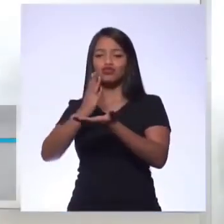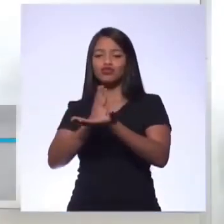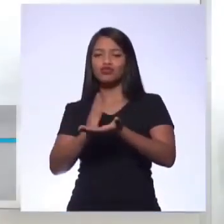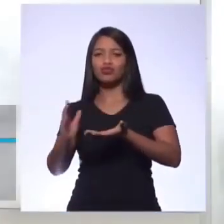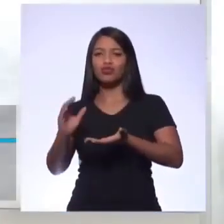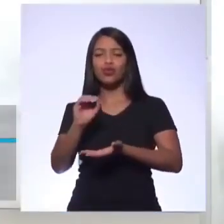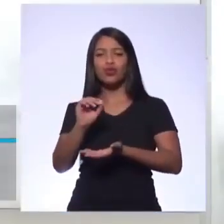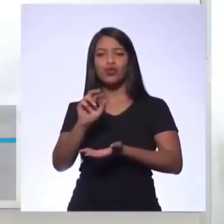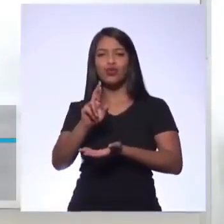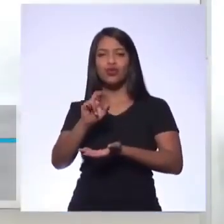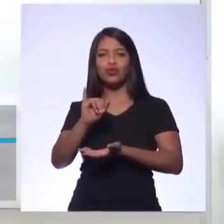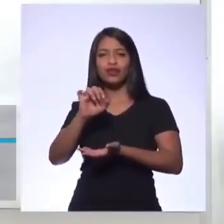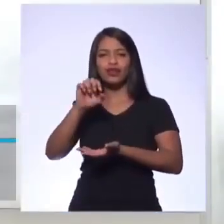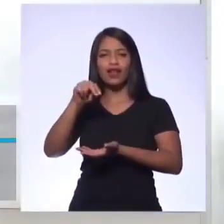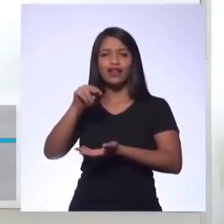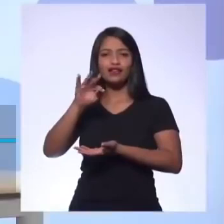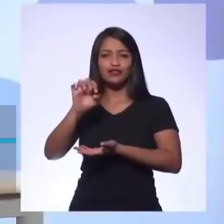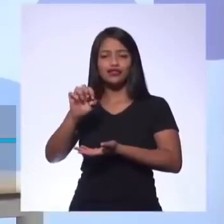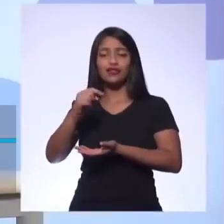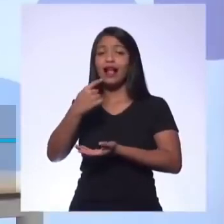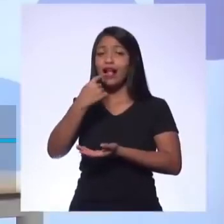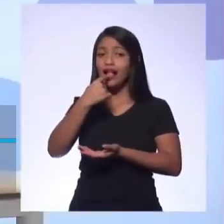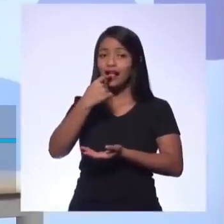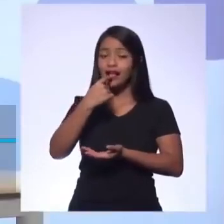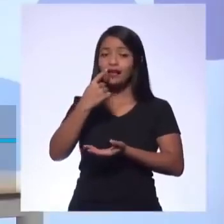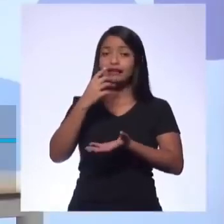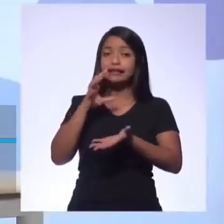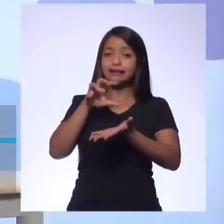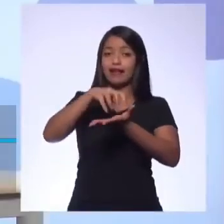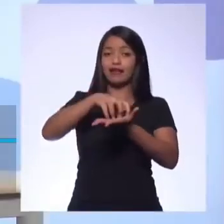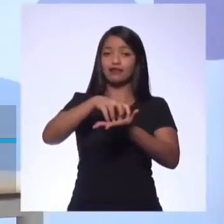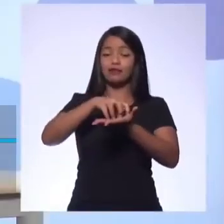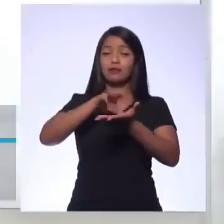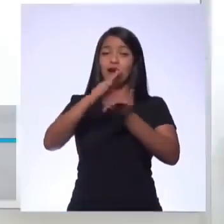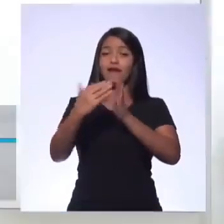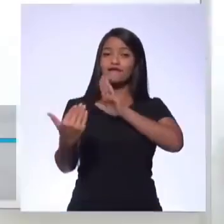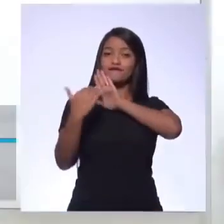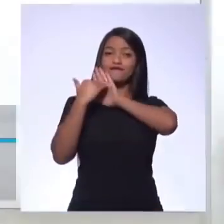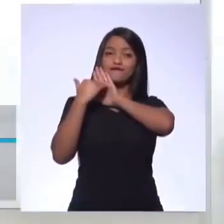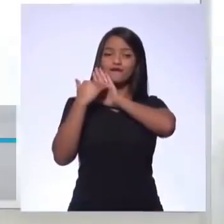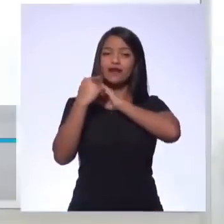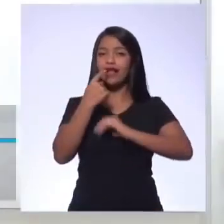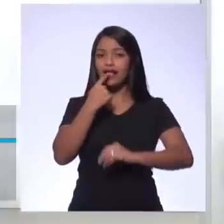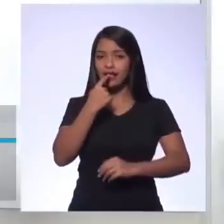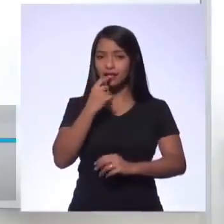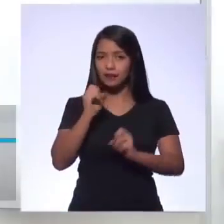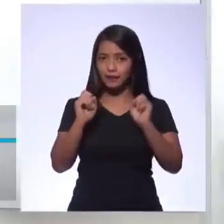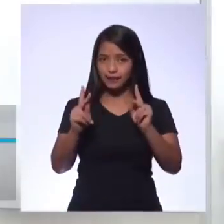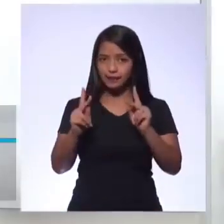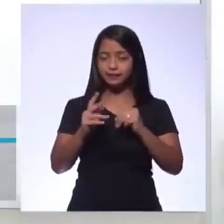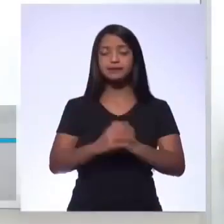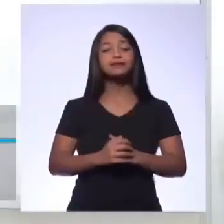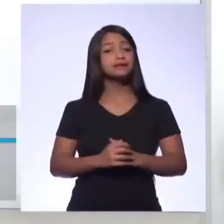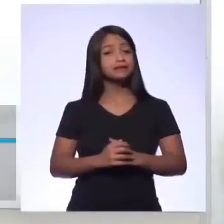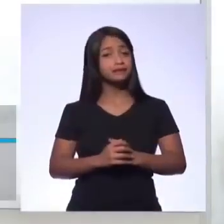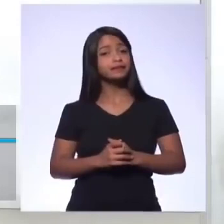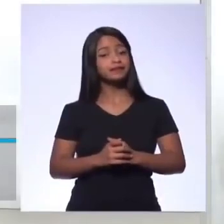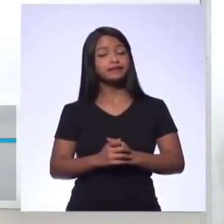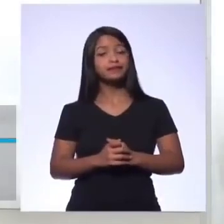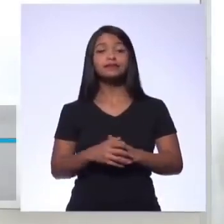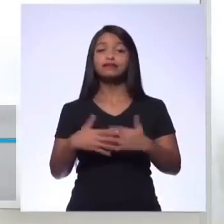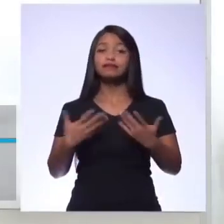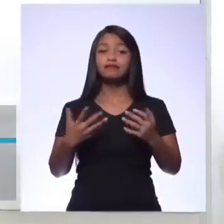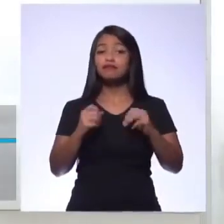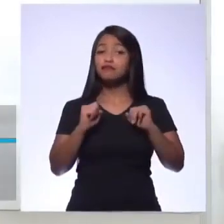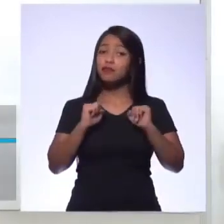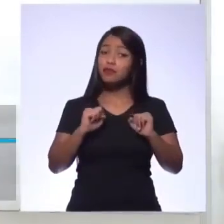região central da língua, mas lá mais para o fundo, né? Isso. É mais lá para o fundo. Quer dizer, provavelmente, eu estou falando aqui